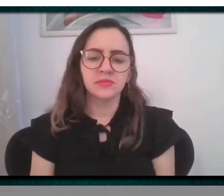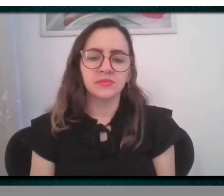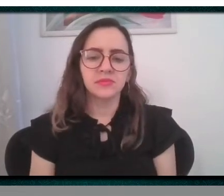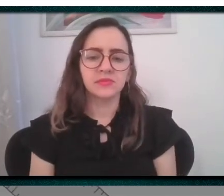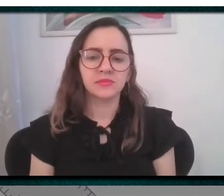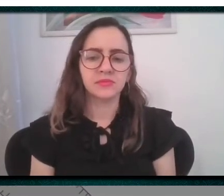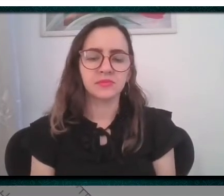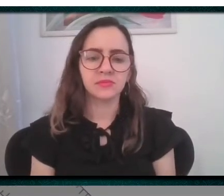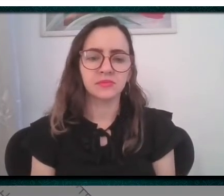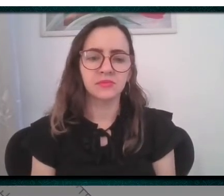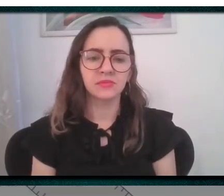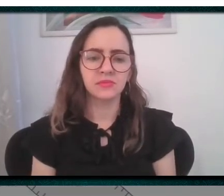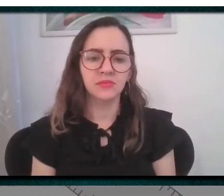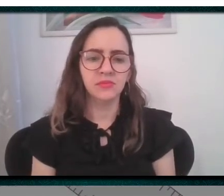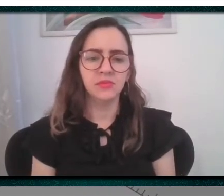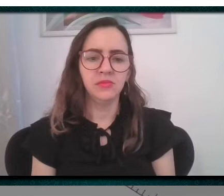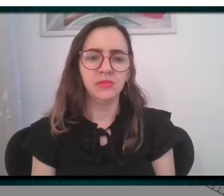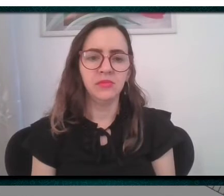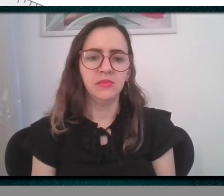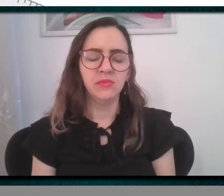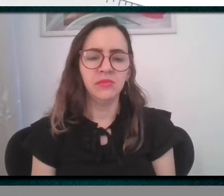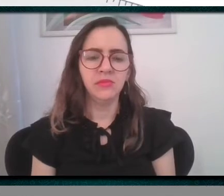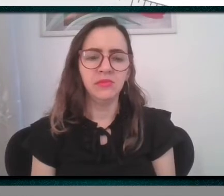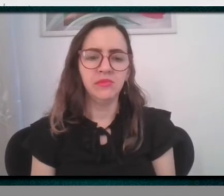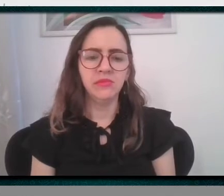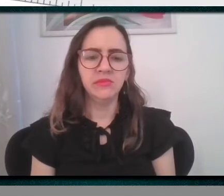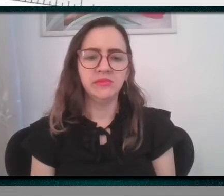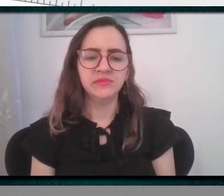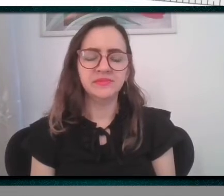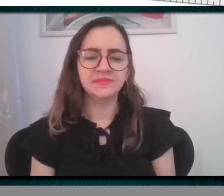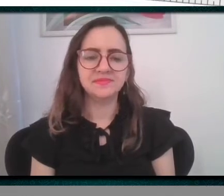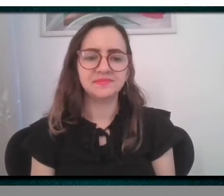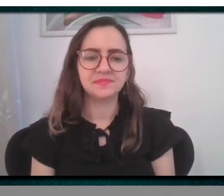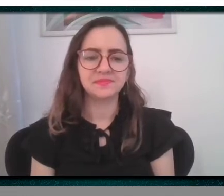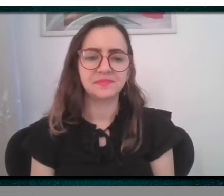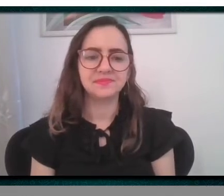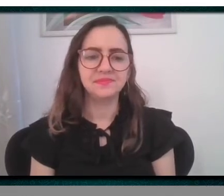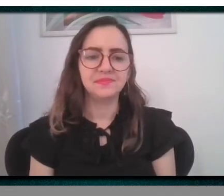uma, uma réguazinha aqui para a gente fazer uma representaçãozinha.